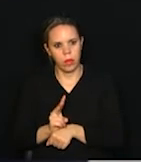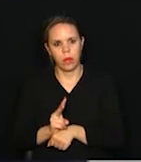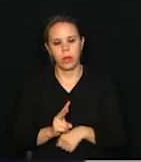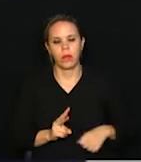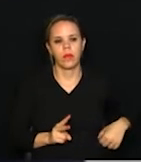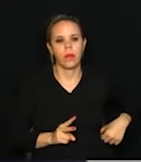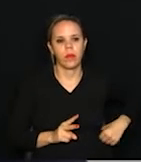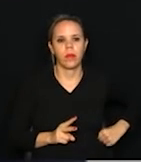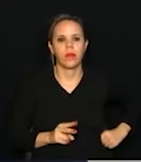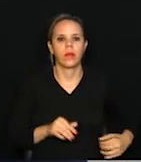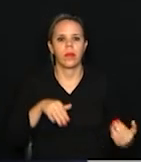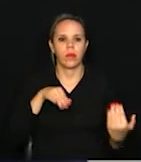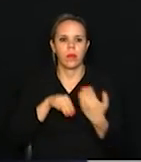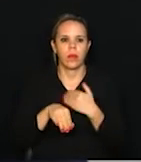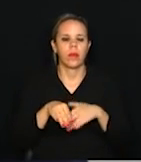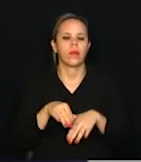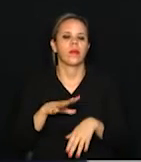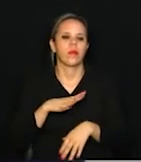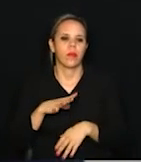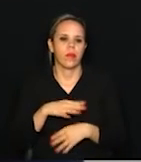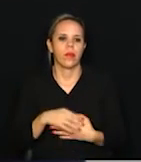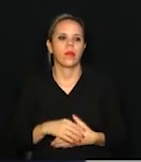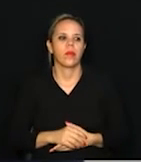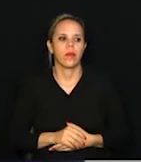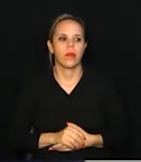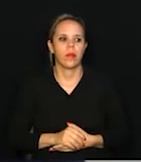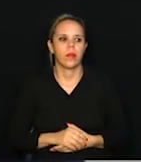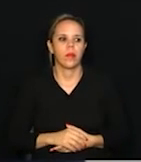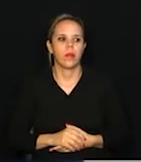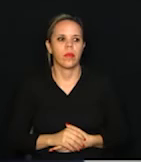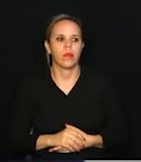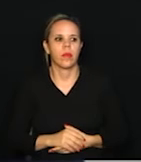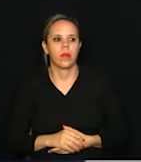da mobilidade urbana aqui na cidade.